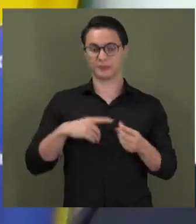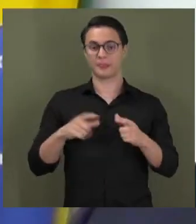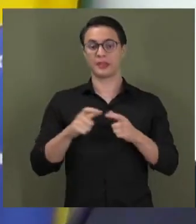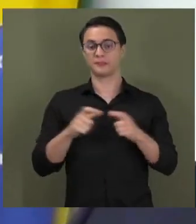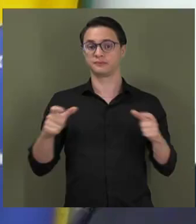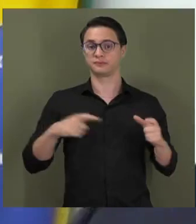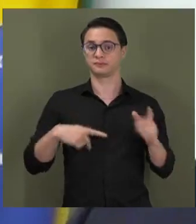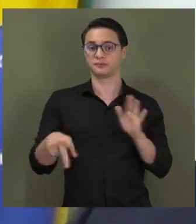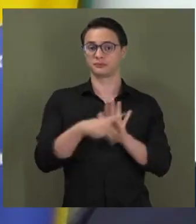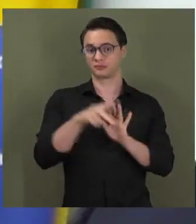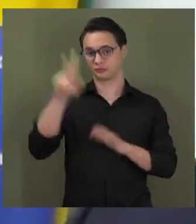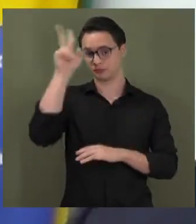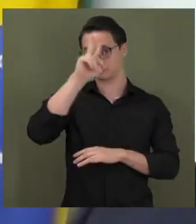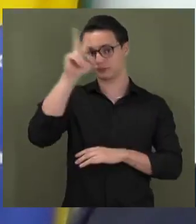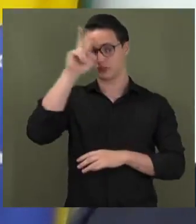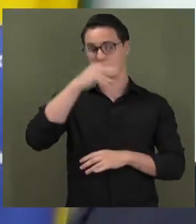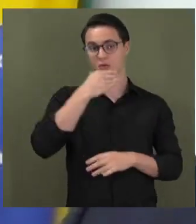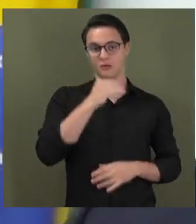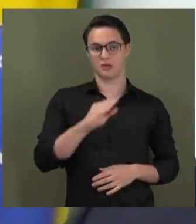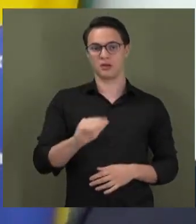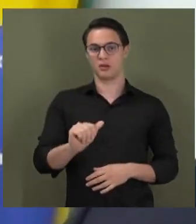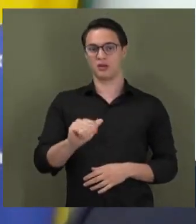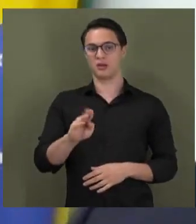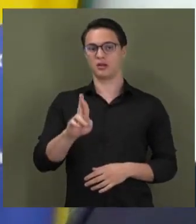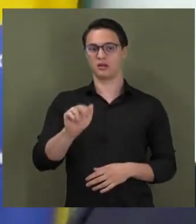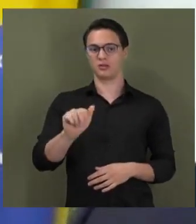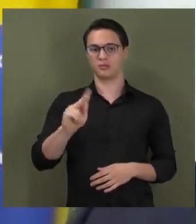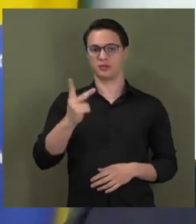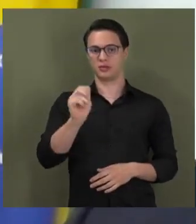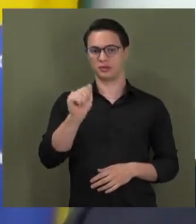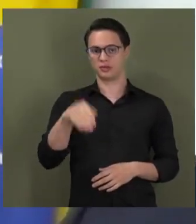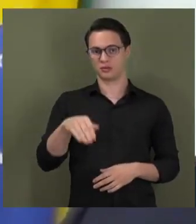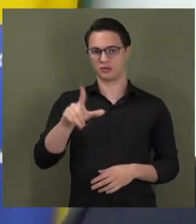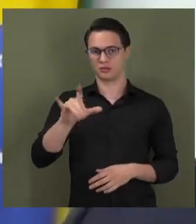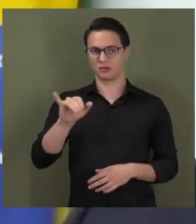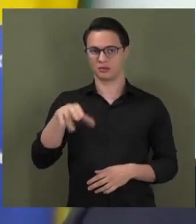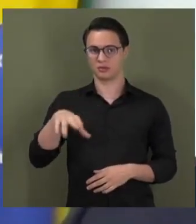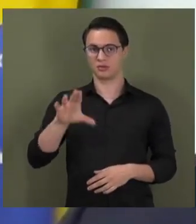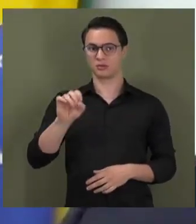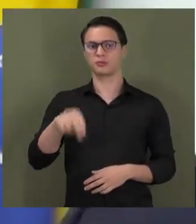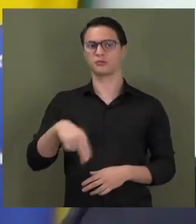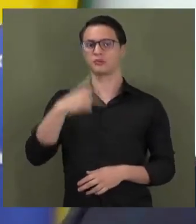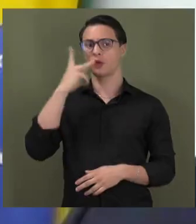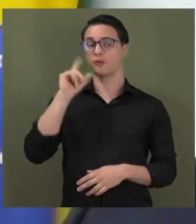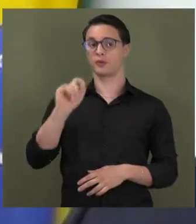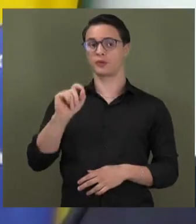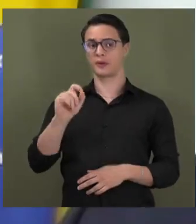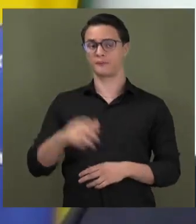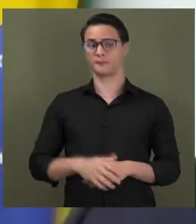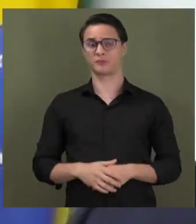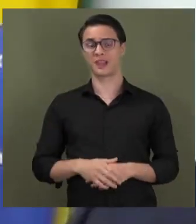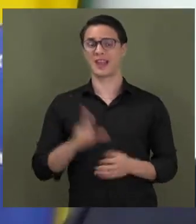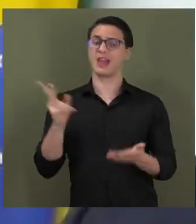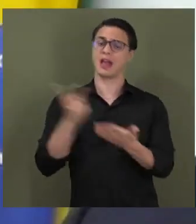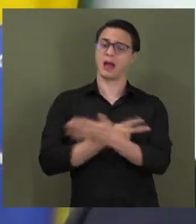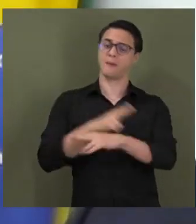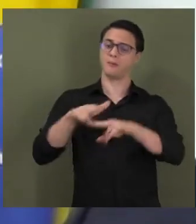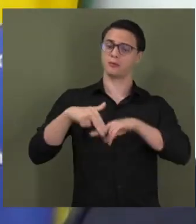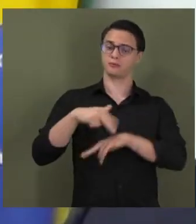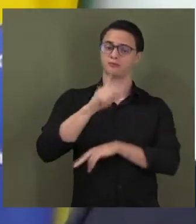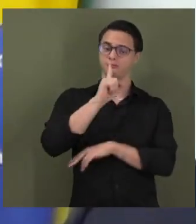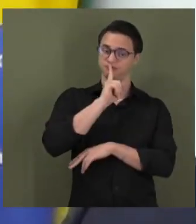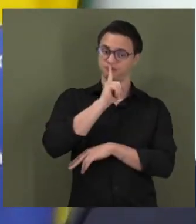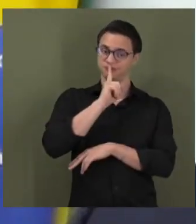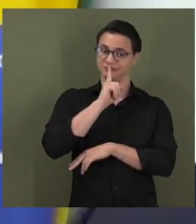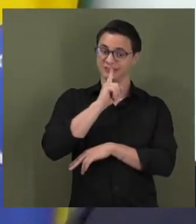estadistas da história, Abraham Lincoln, que ele diz o seguinte, abro aspas, pecar pelo silêncio, quando se